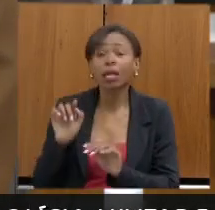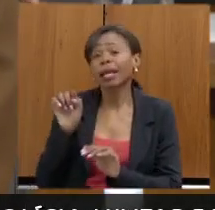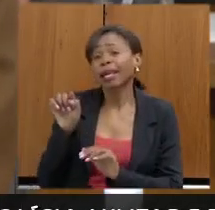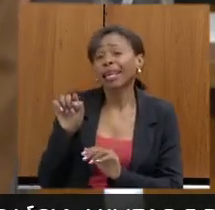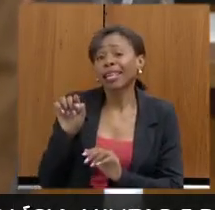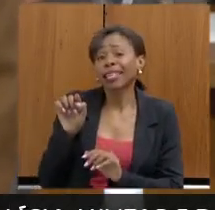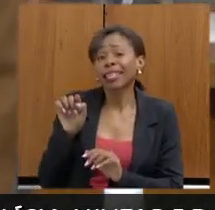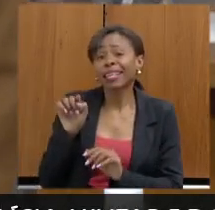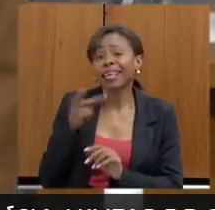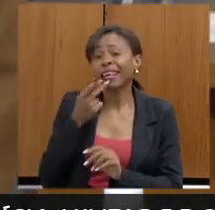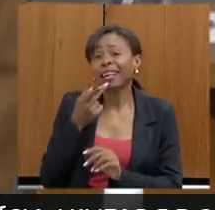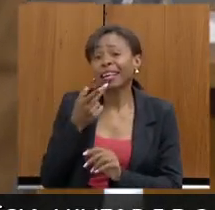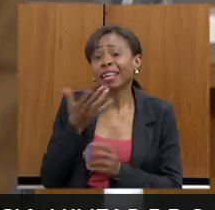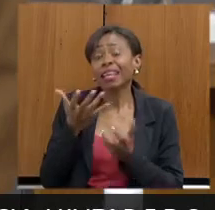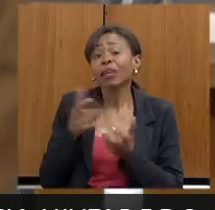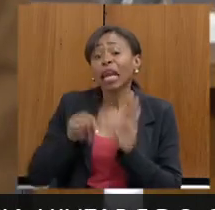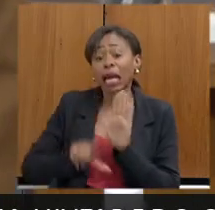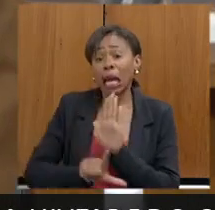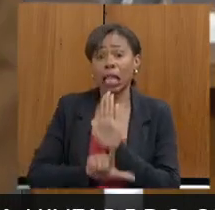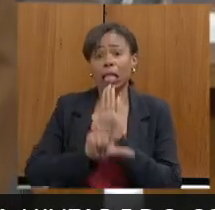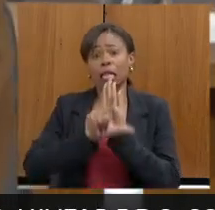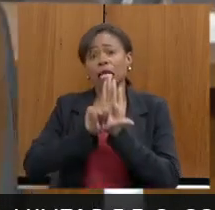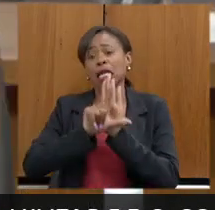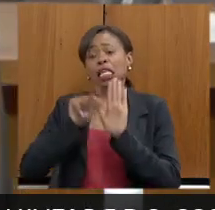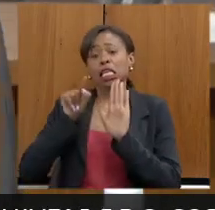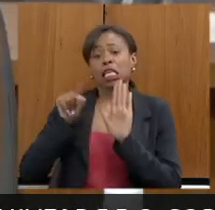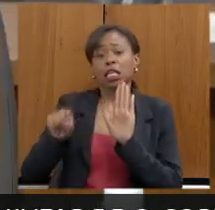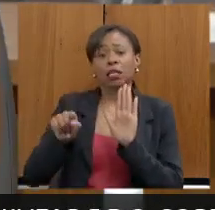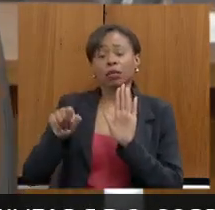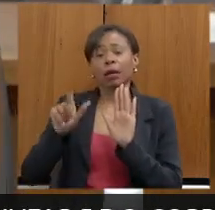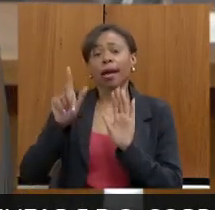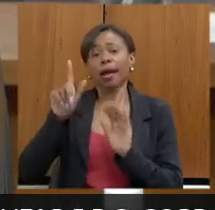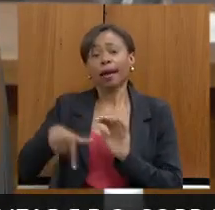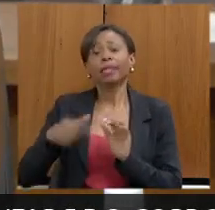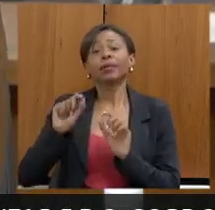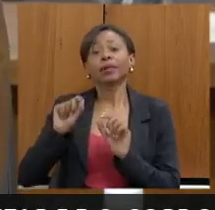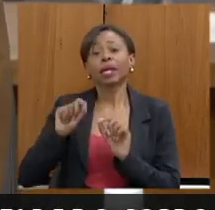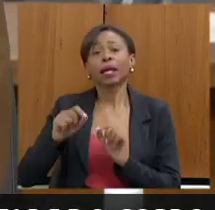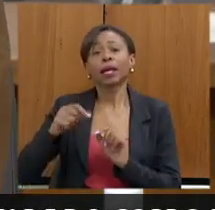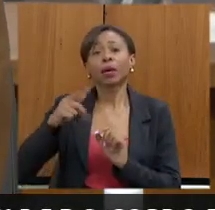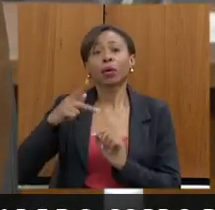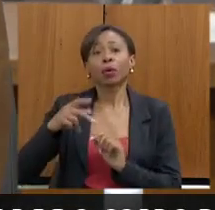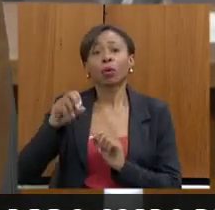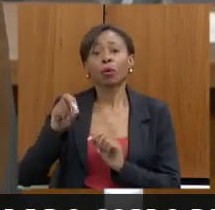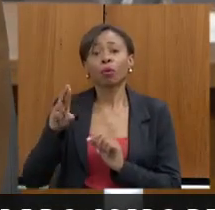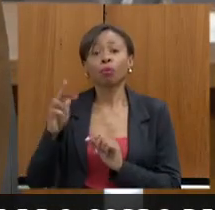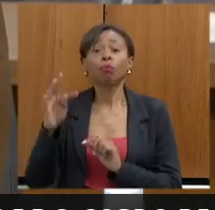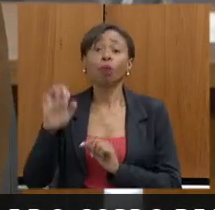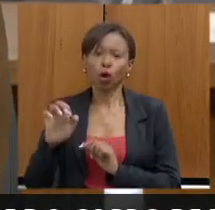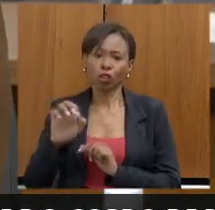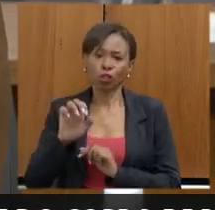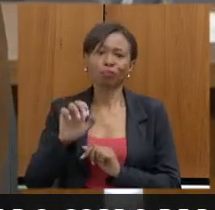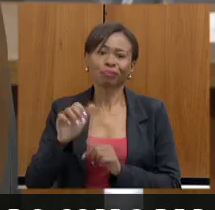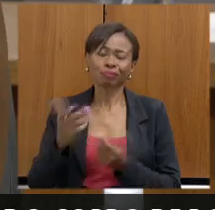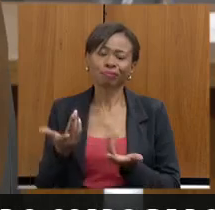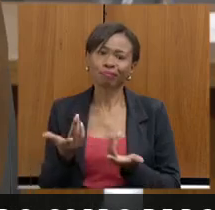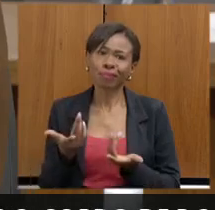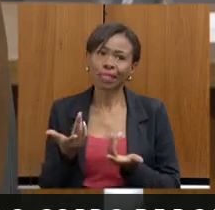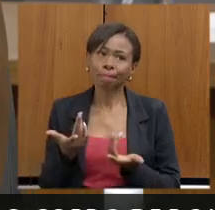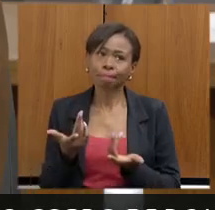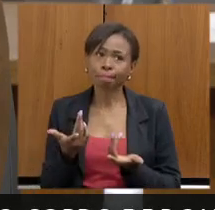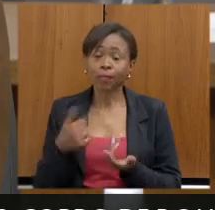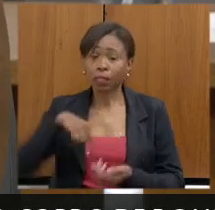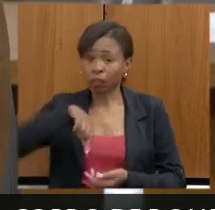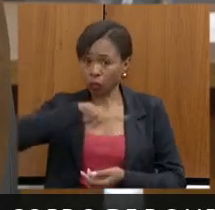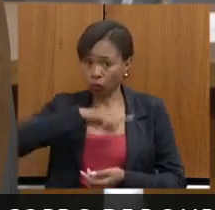fazer uma extensão de se transformar num poste inclusive no poste é permanente aí de arma então a uma e e o